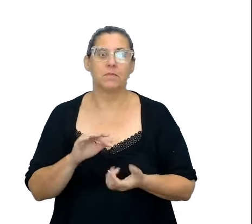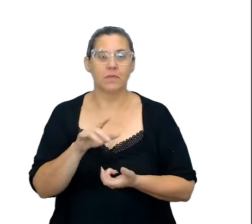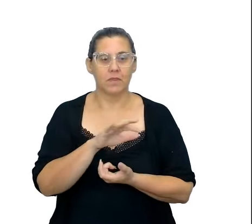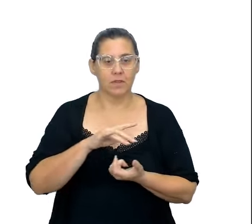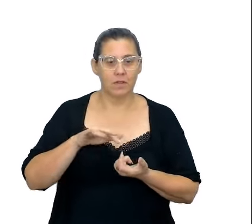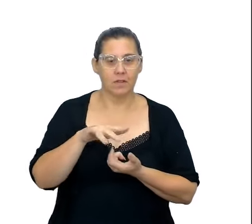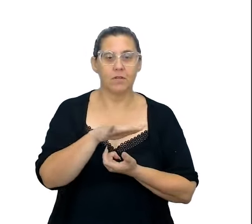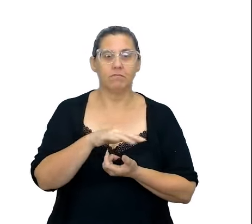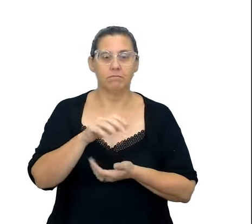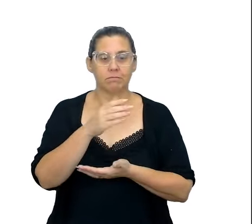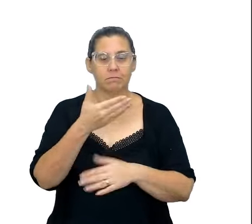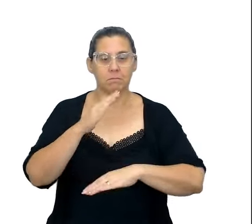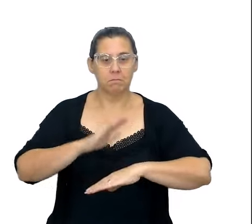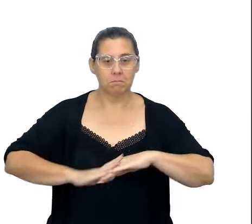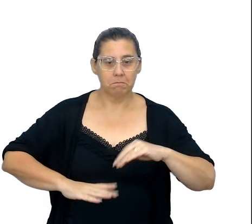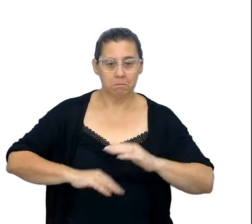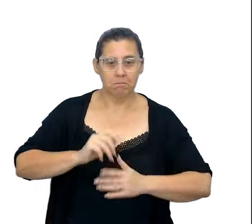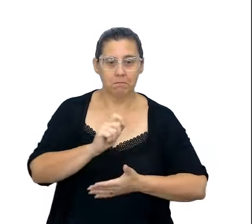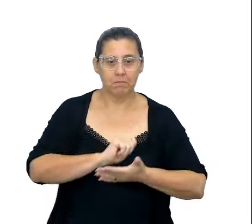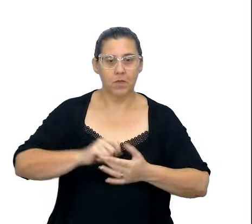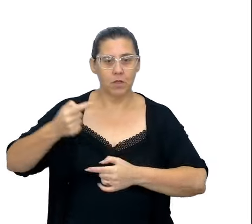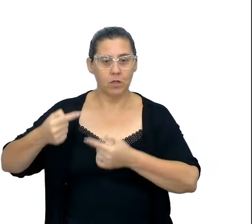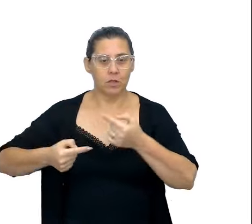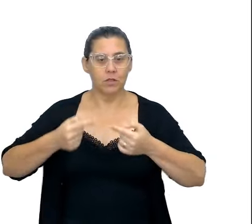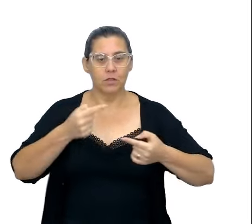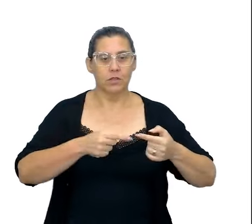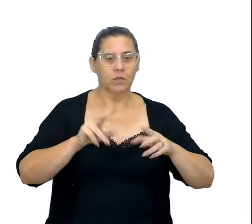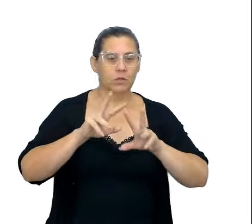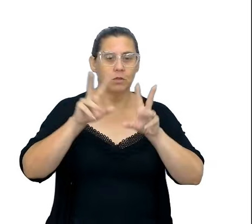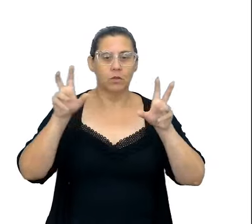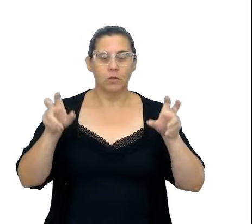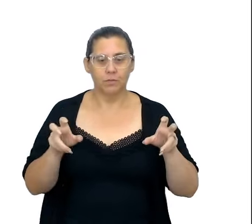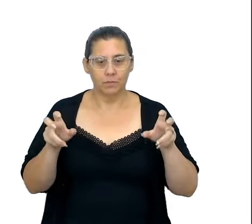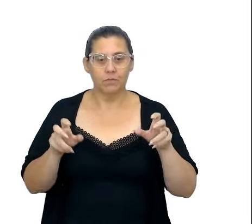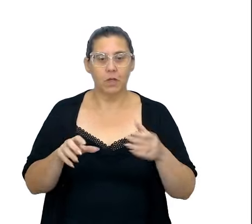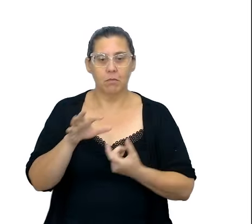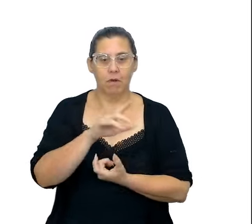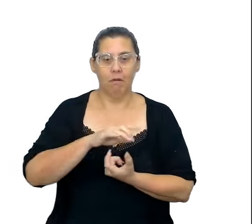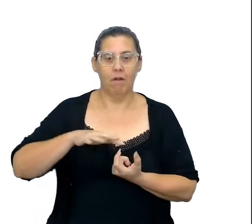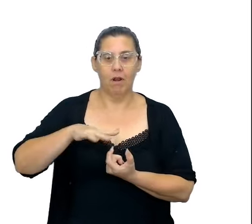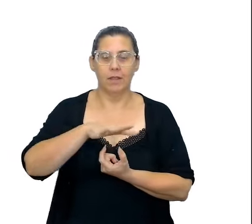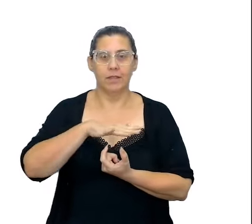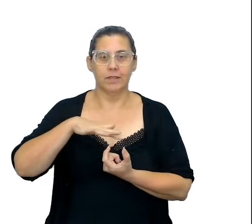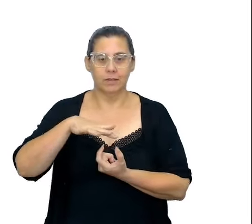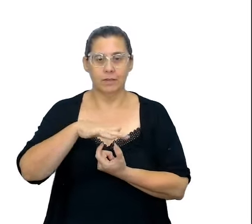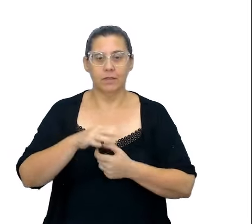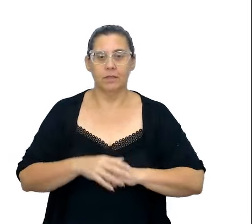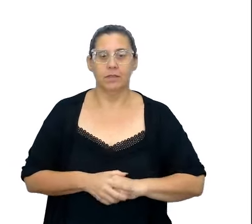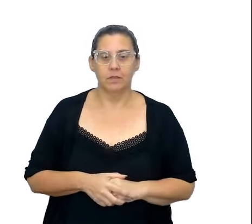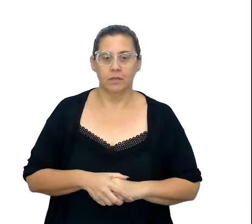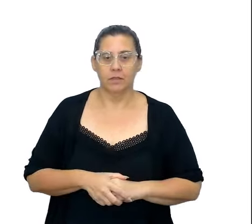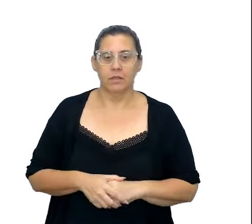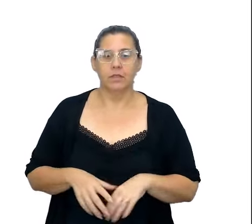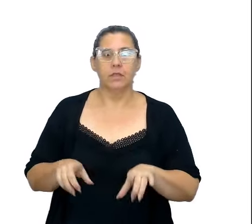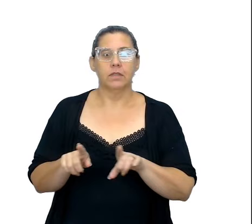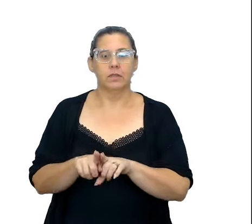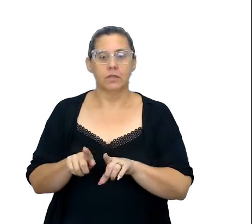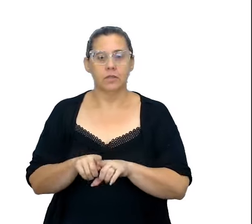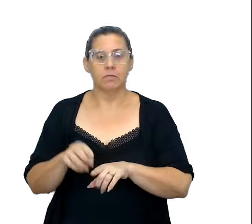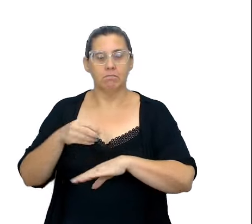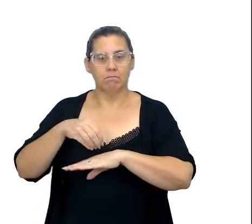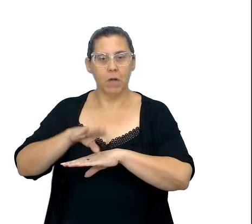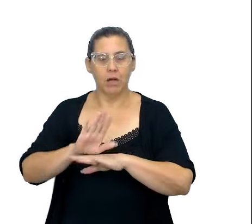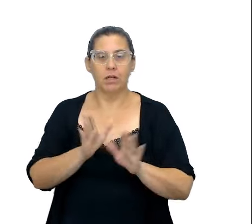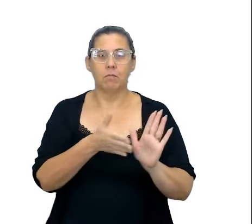com práticas de escrita, discutimos o tema letramento, analisando com a sequência de atividades 2, e fizemos as